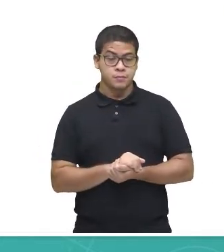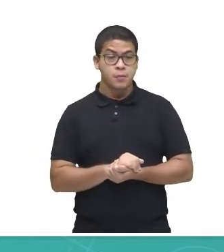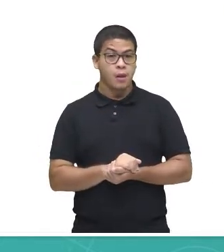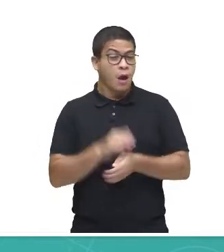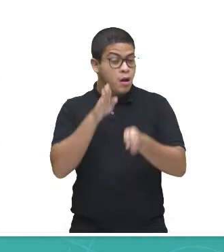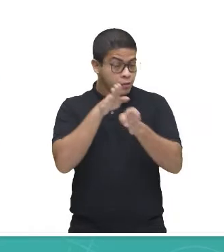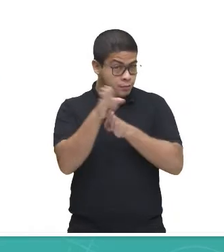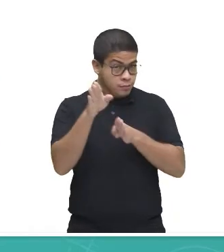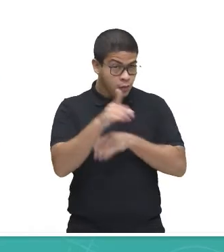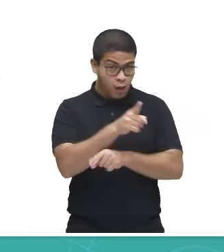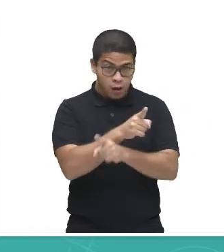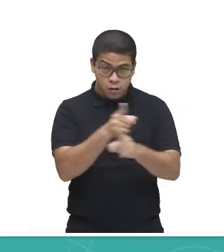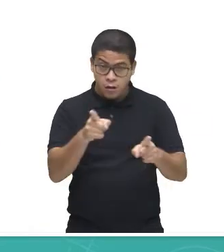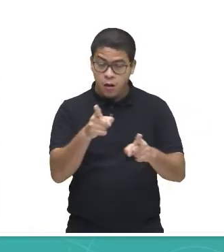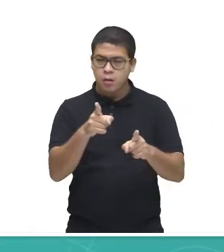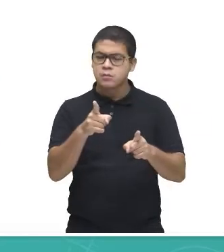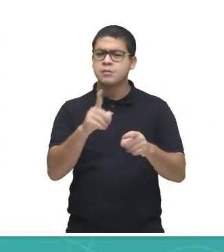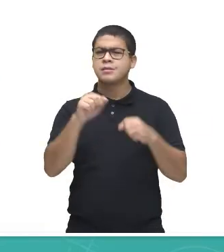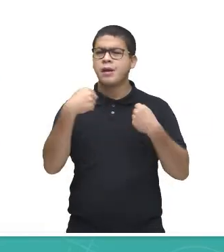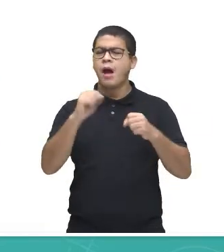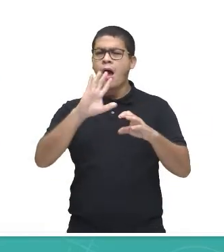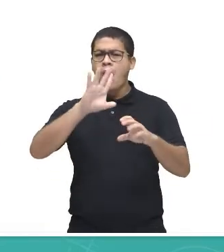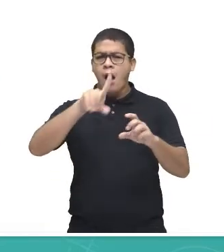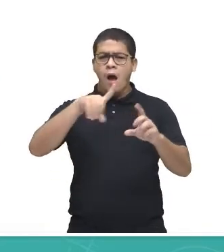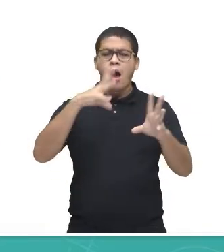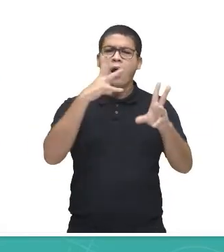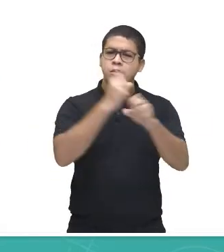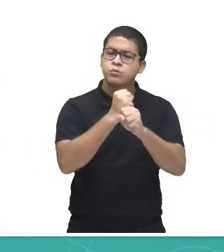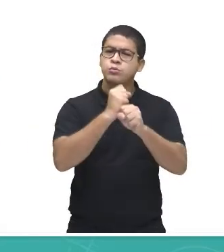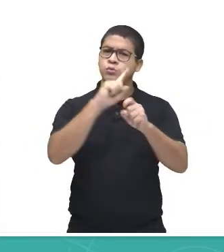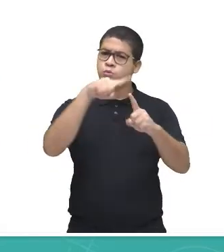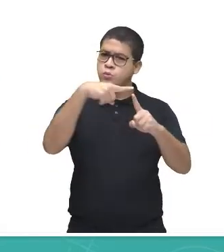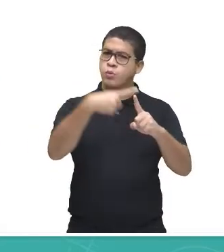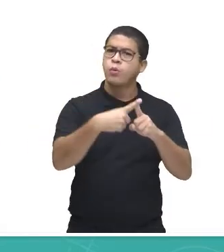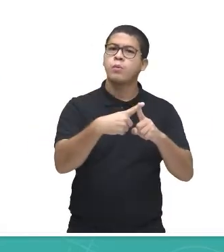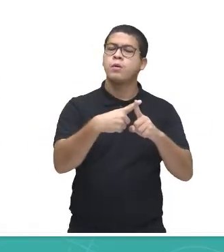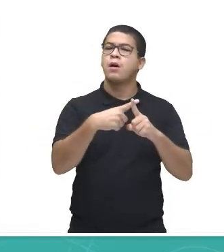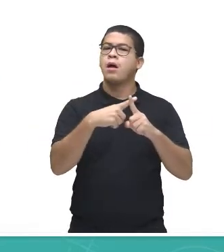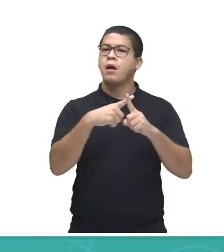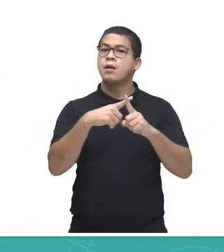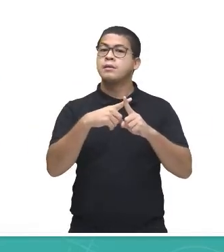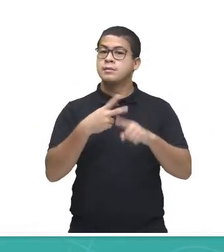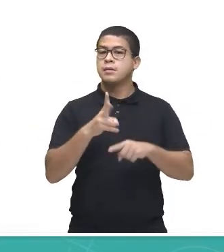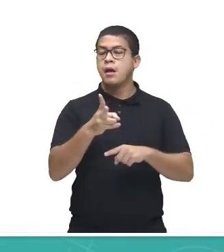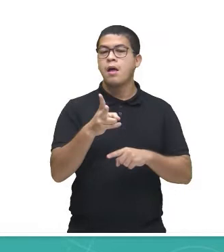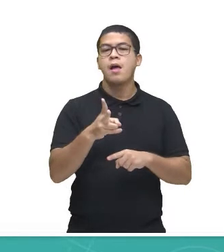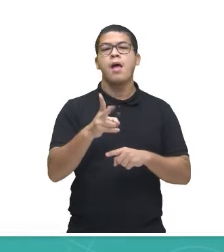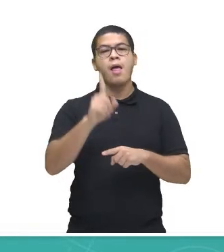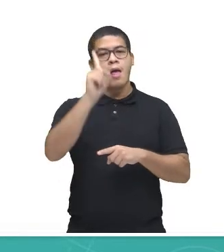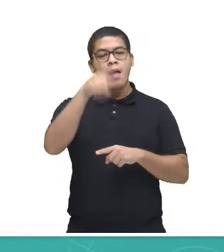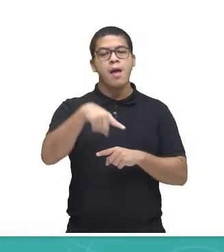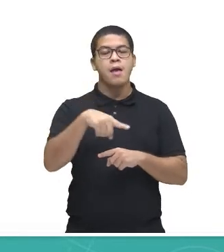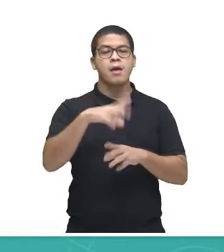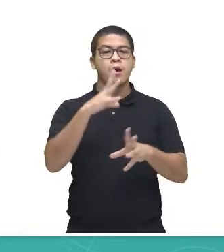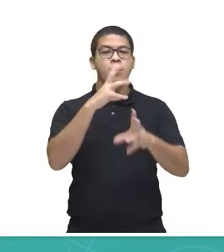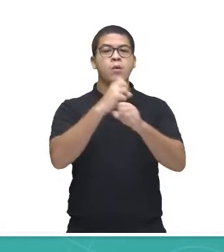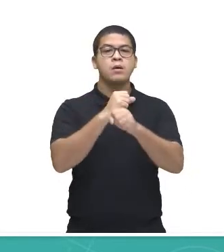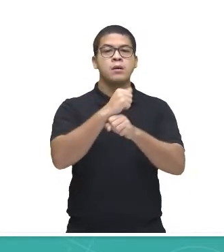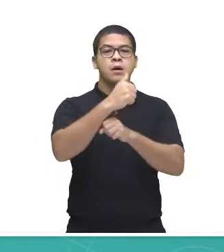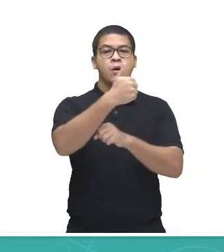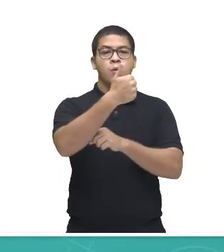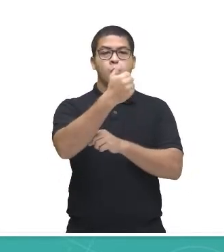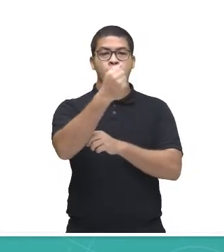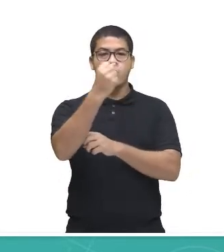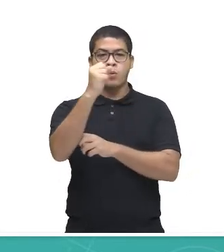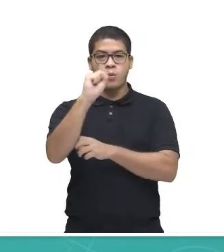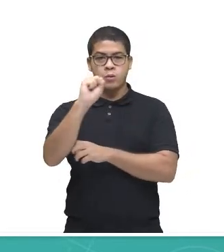sempre a soma de ângulos colaterais internos vale 180 graus, tá? Então, por